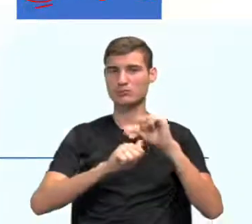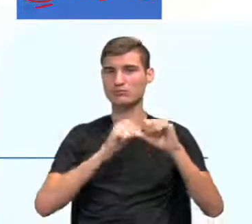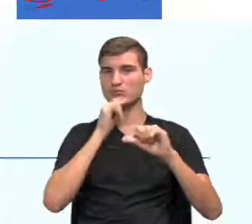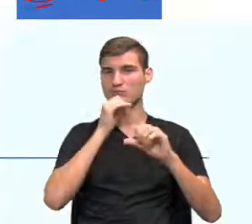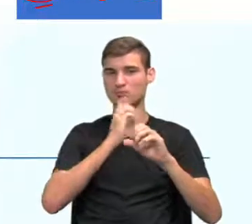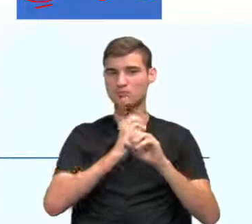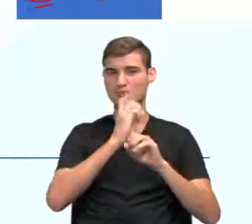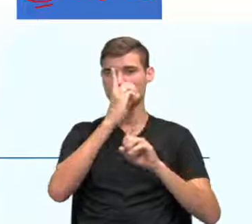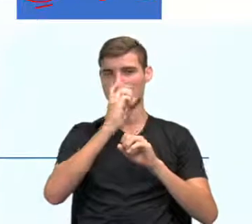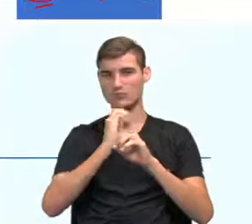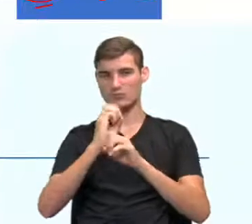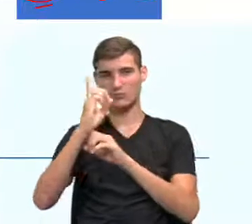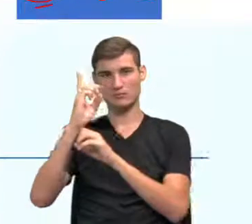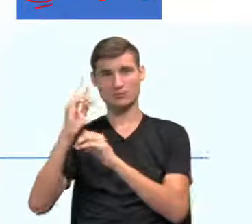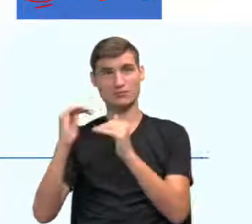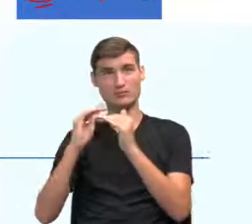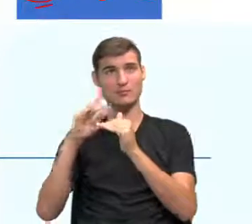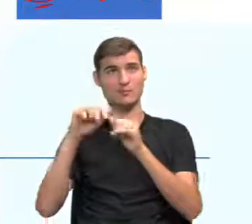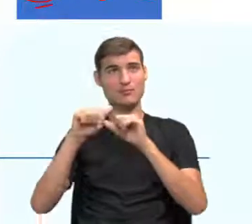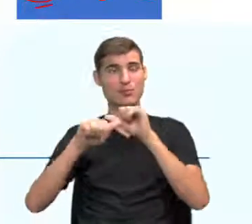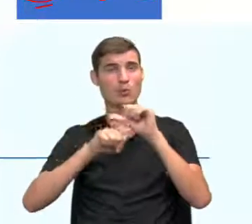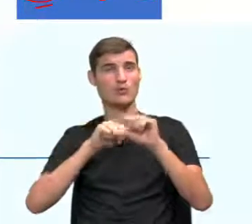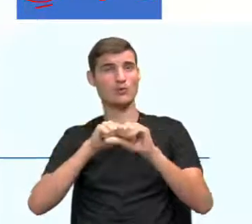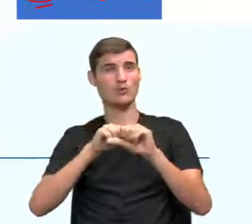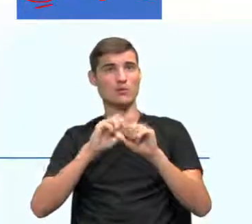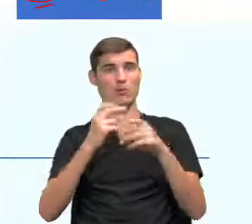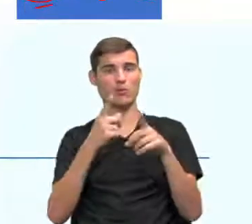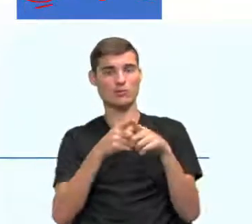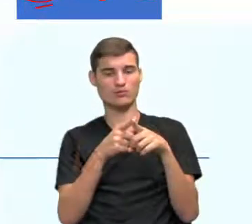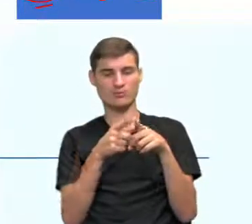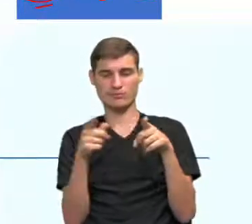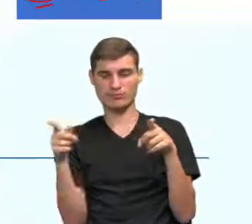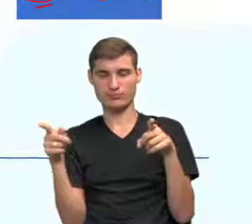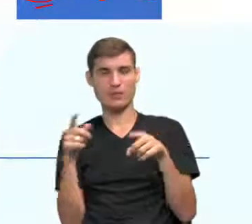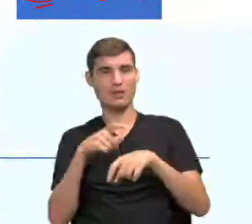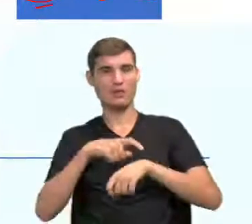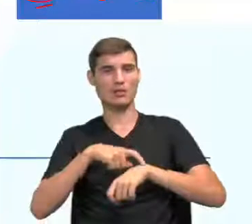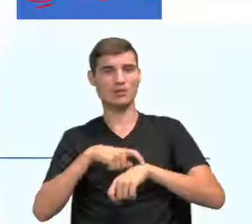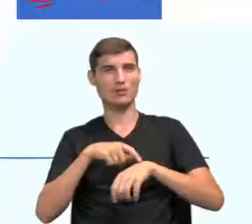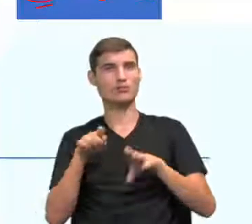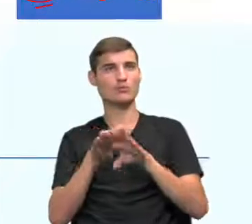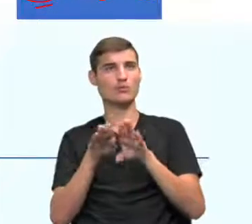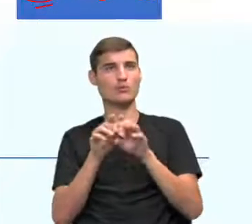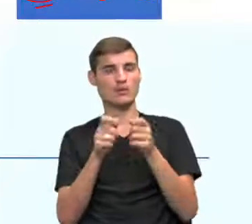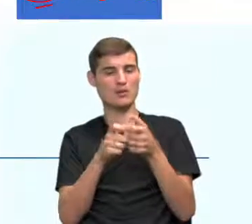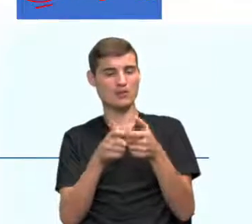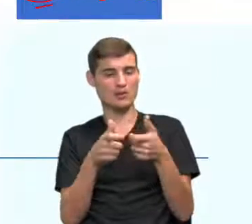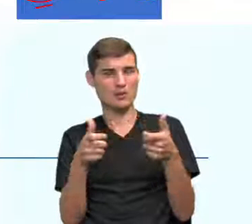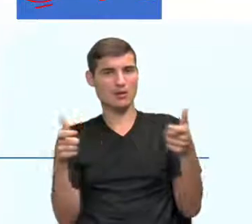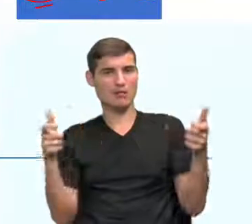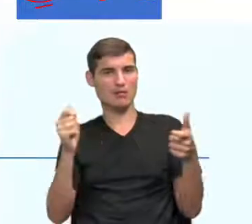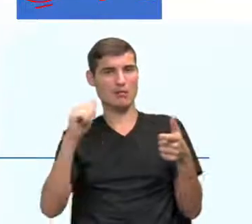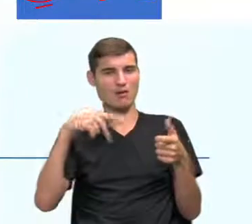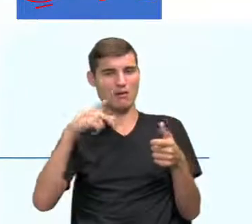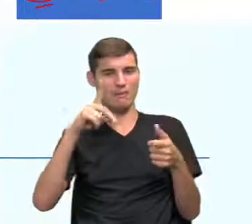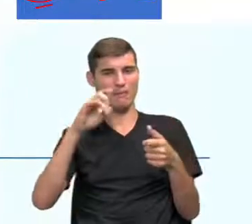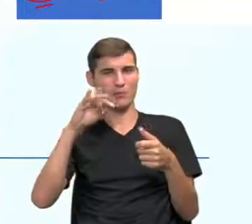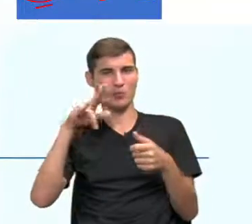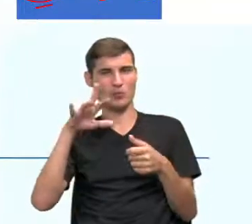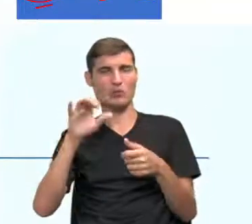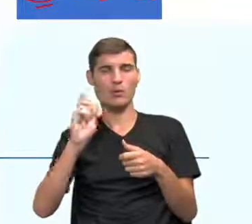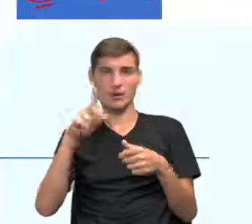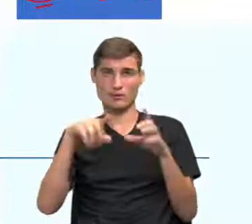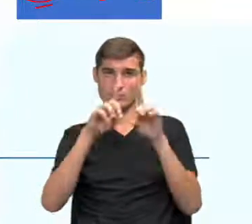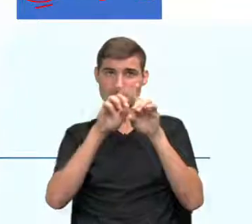Cycle, que a gente pode modificar o período, pode modificar a amplitude. Então, estou falando de portadora